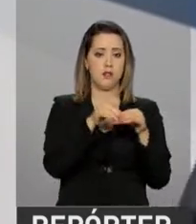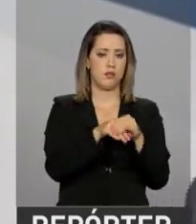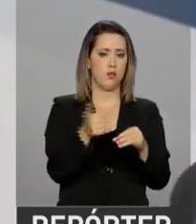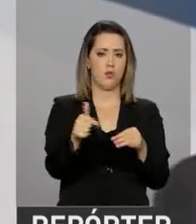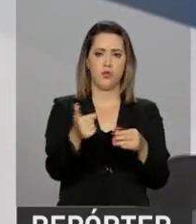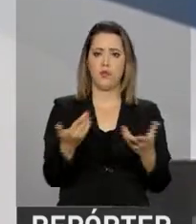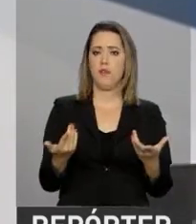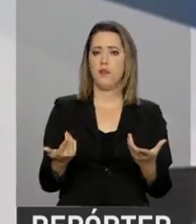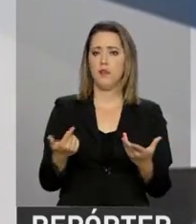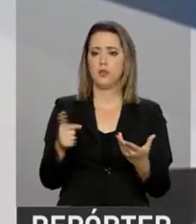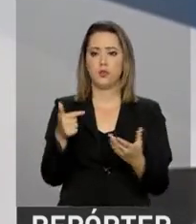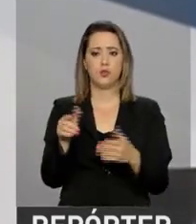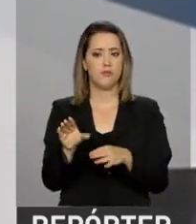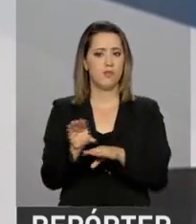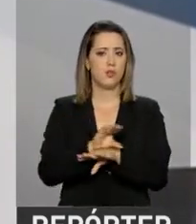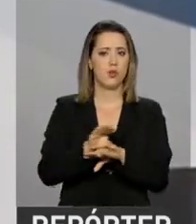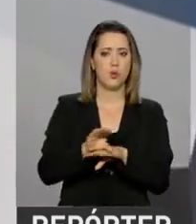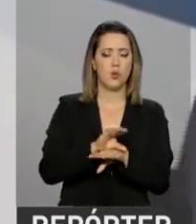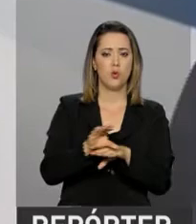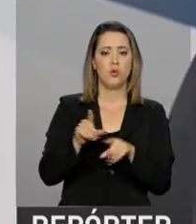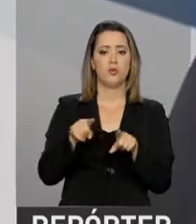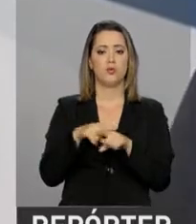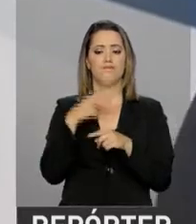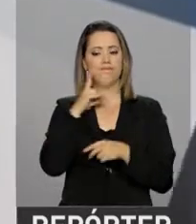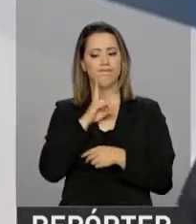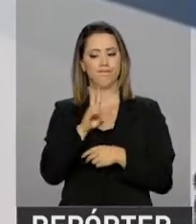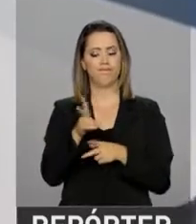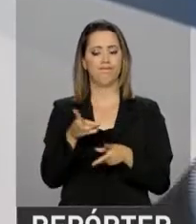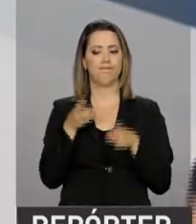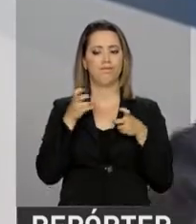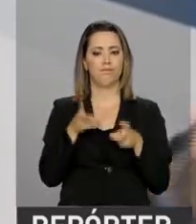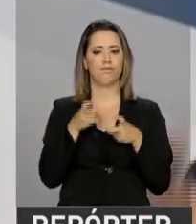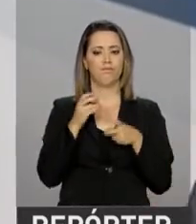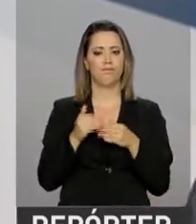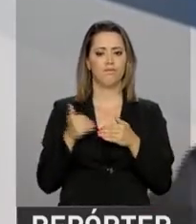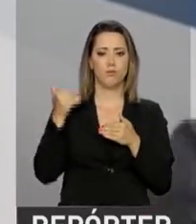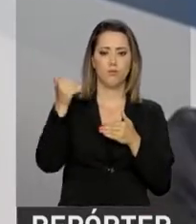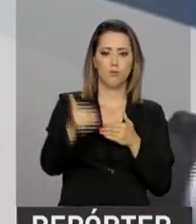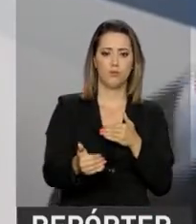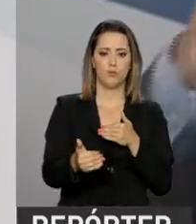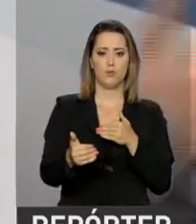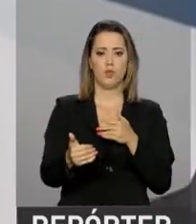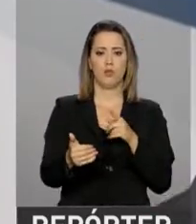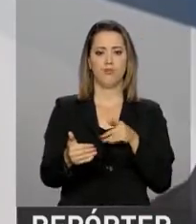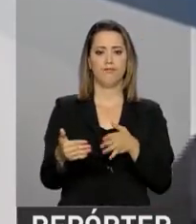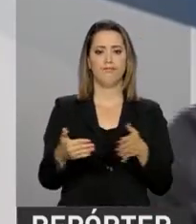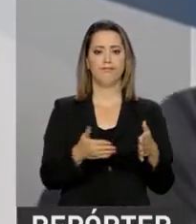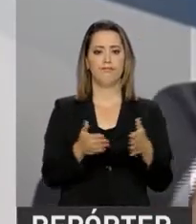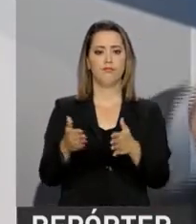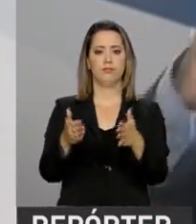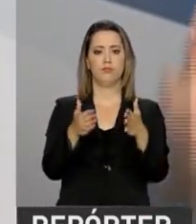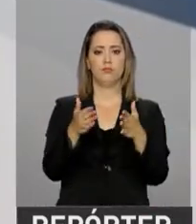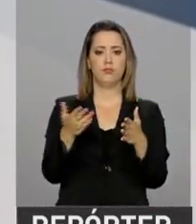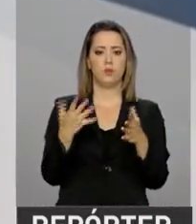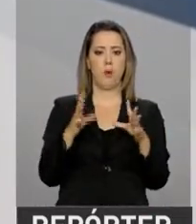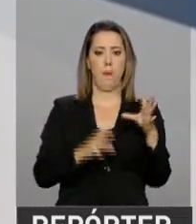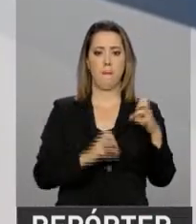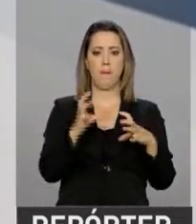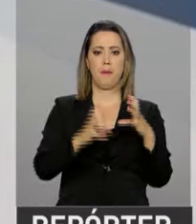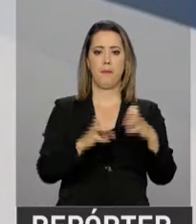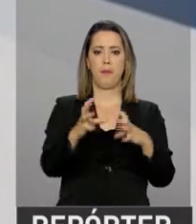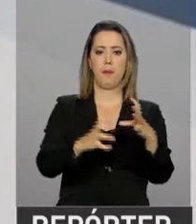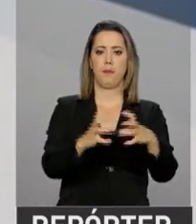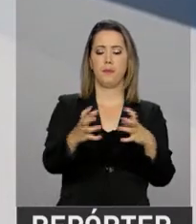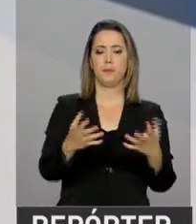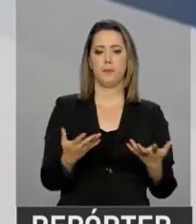fosse instalada a Constituinte, porque nós vimos ali um passo a mais num caminho de confronto